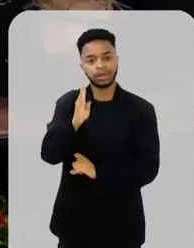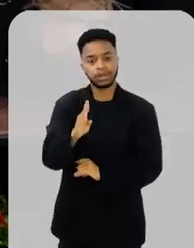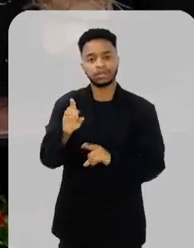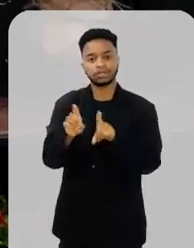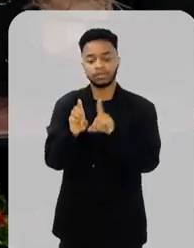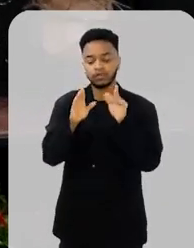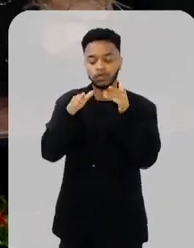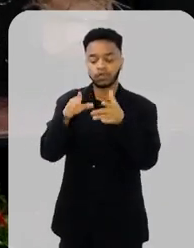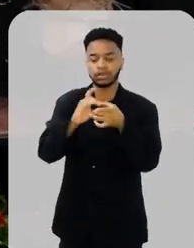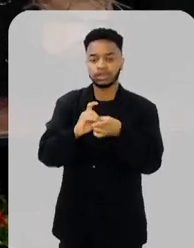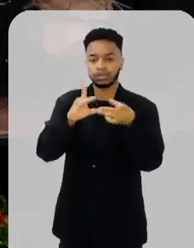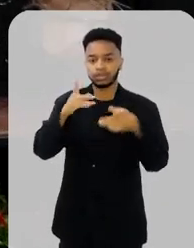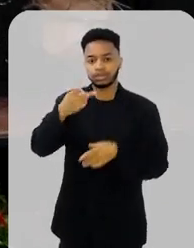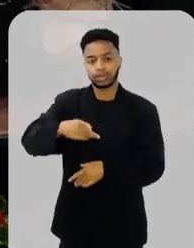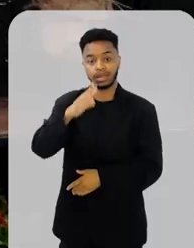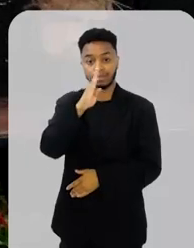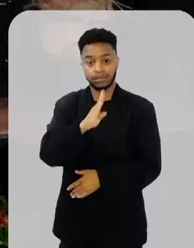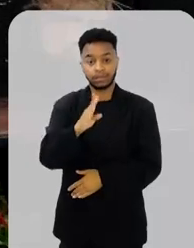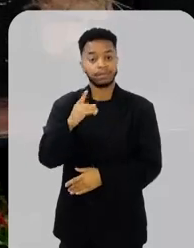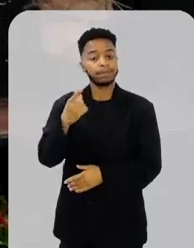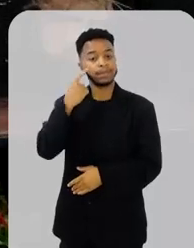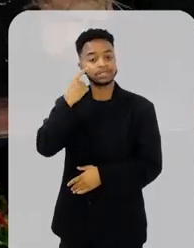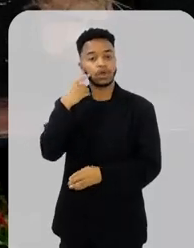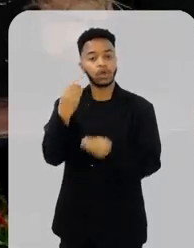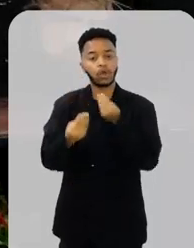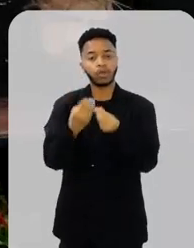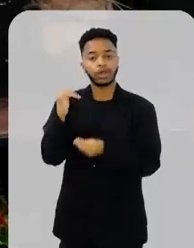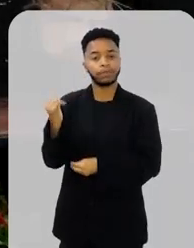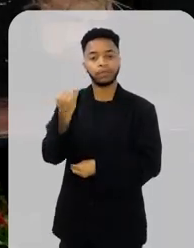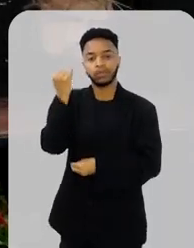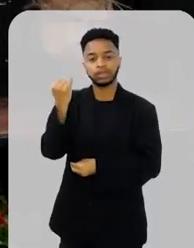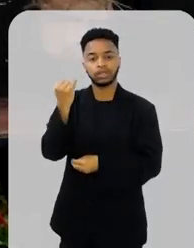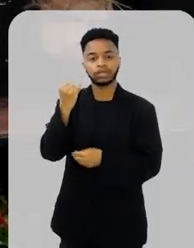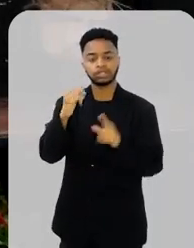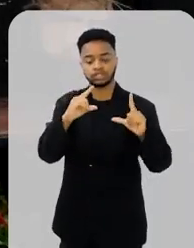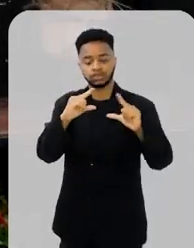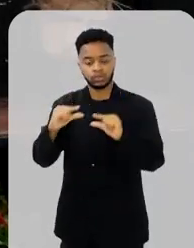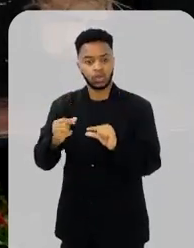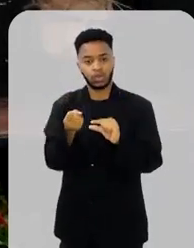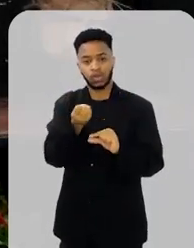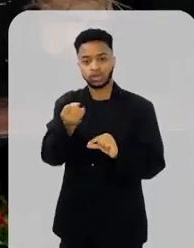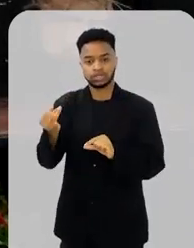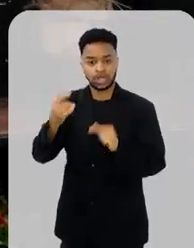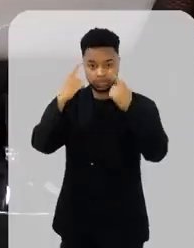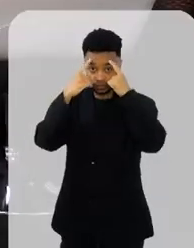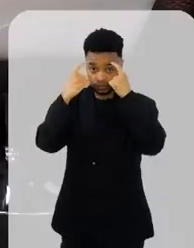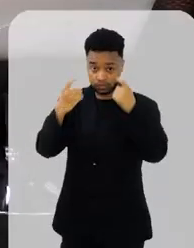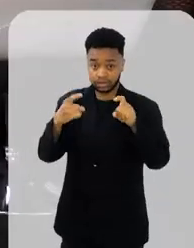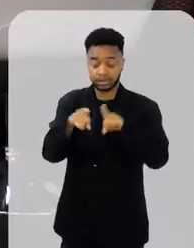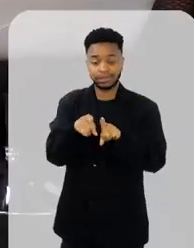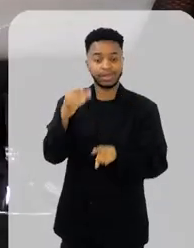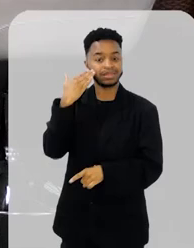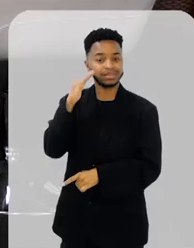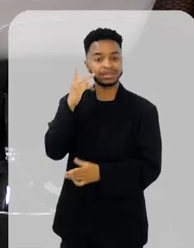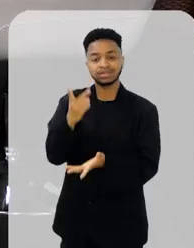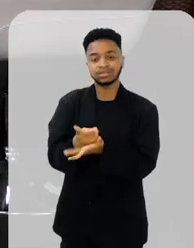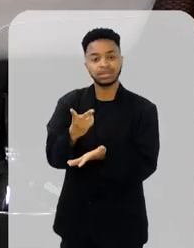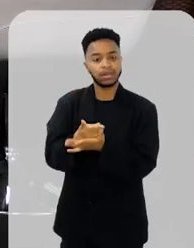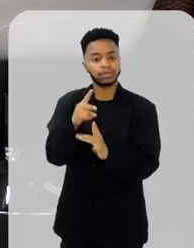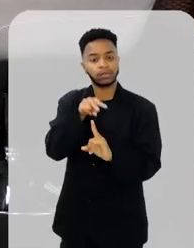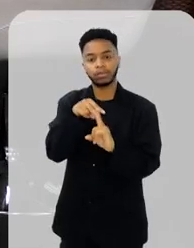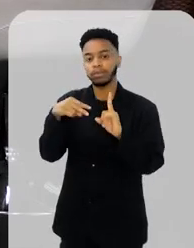sociedade brasileira, para a democracia brasileira, da importância de se enfrentar esses números de violência,